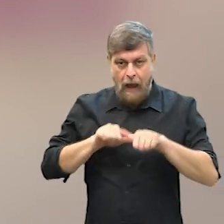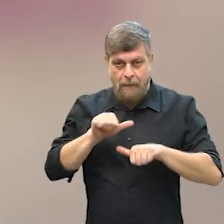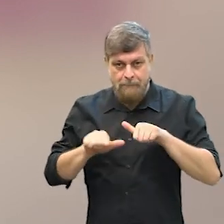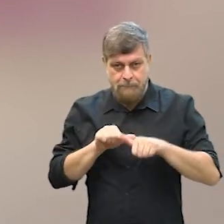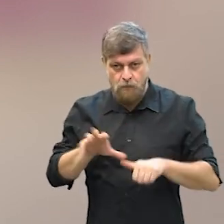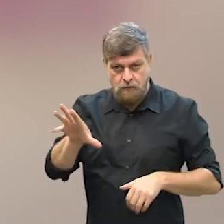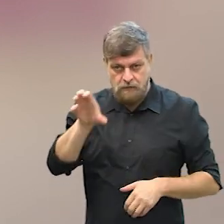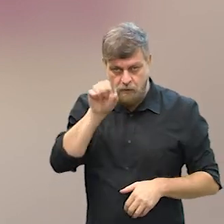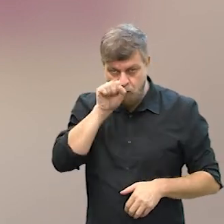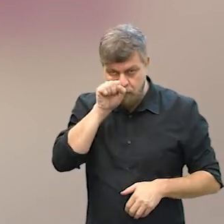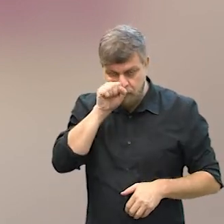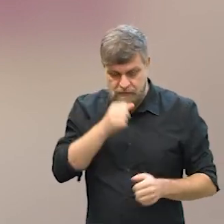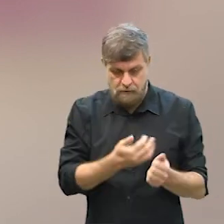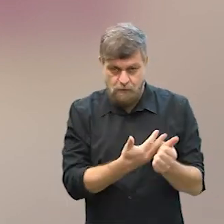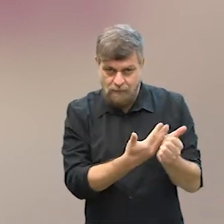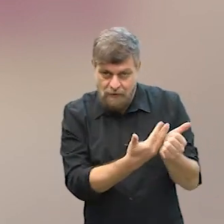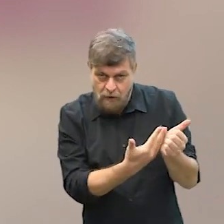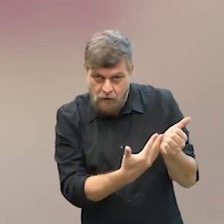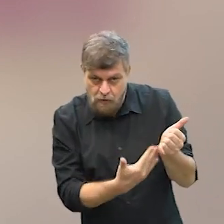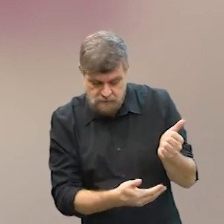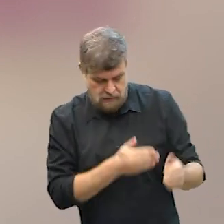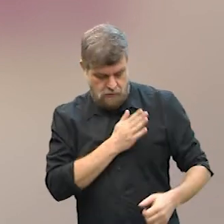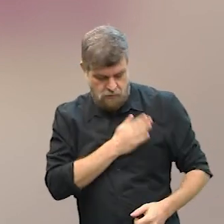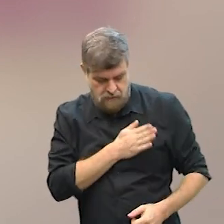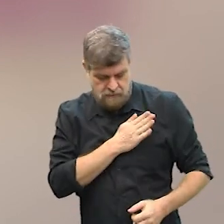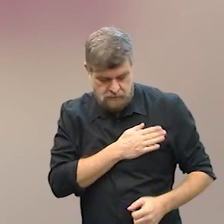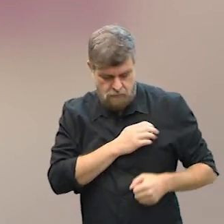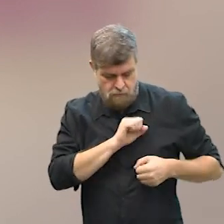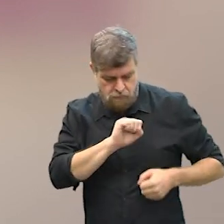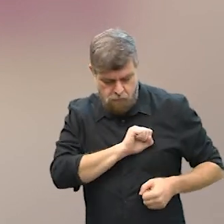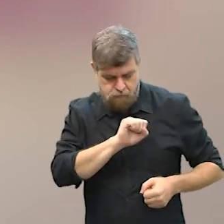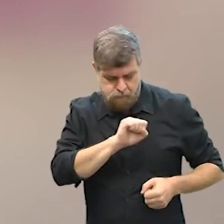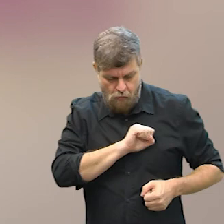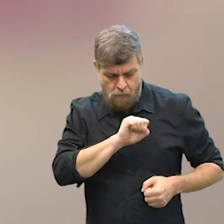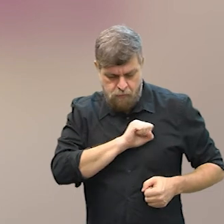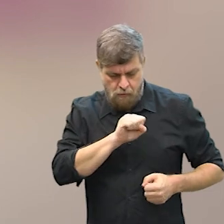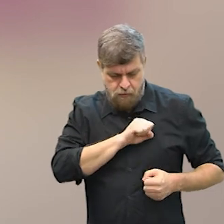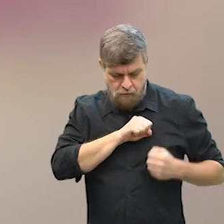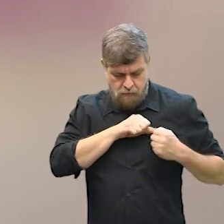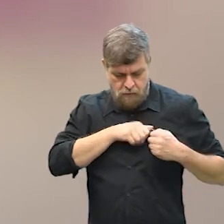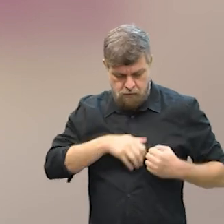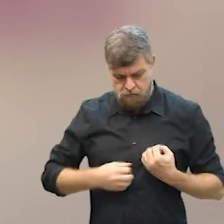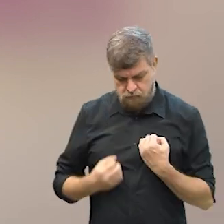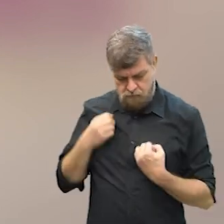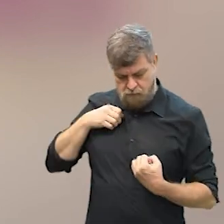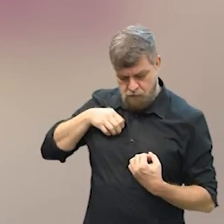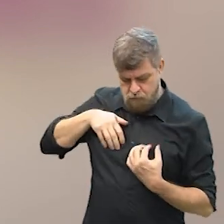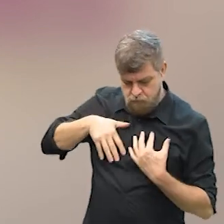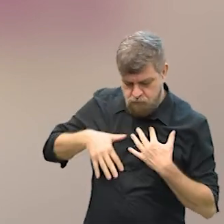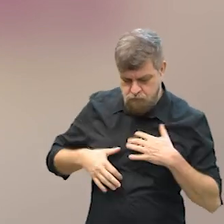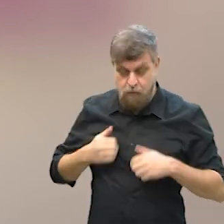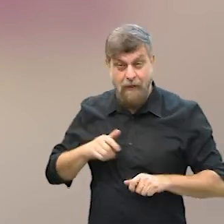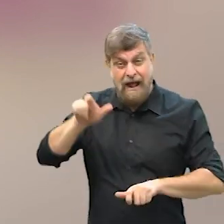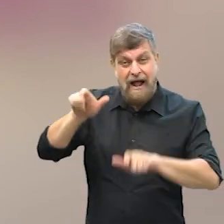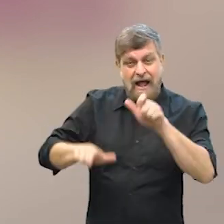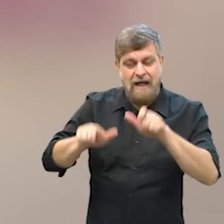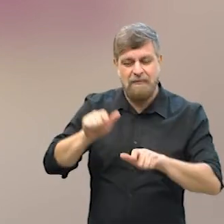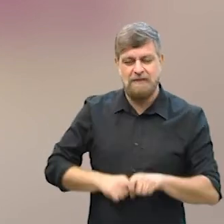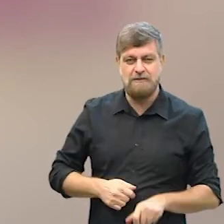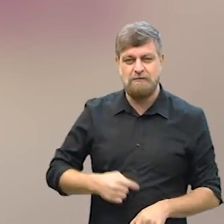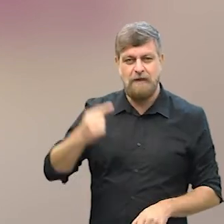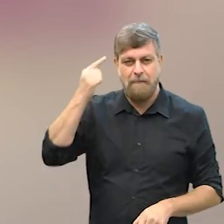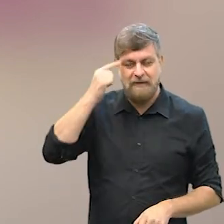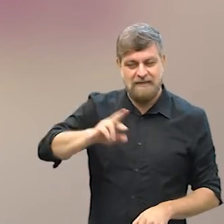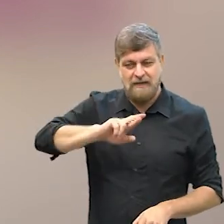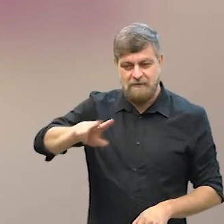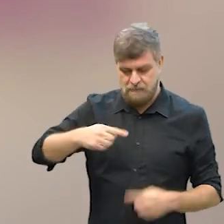sangue bombeado pelo coração para dentro dos nossos pulmões. Ao contrário do que muita gente pensa, o